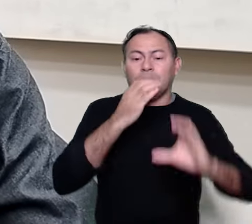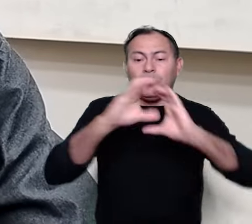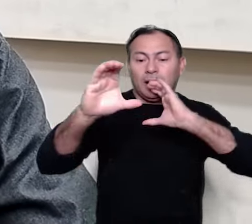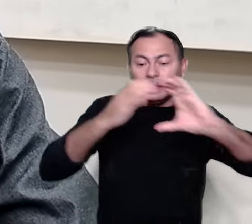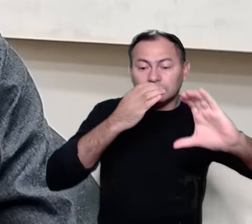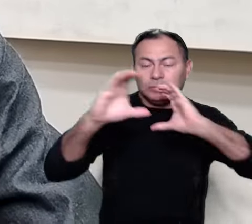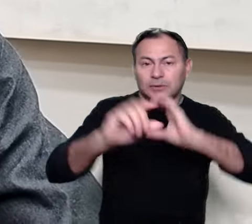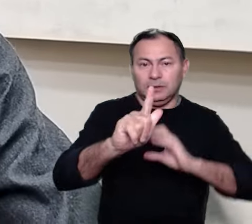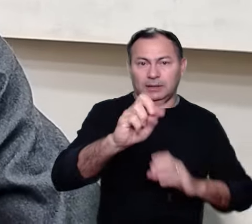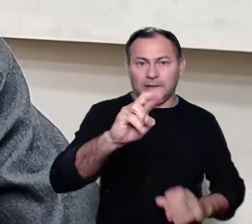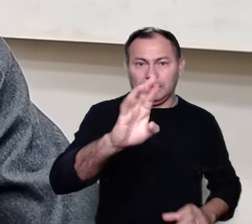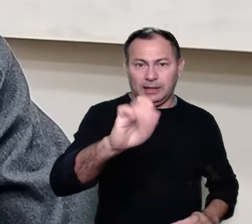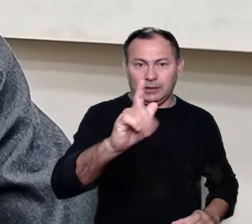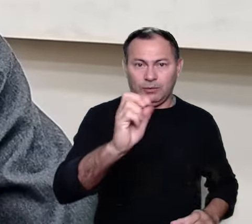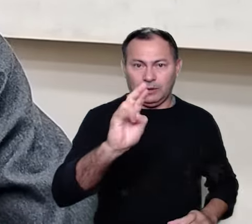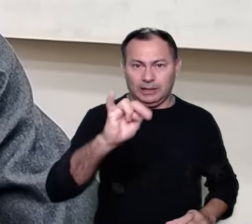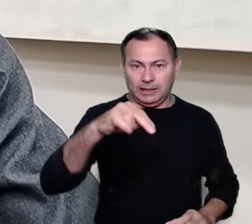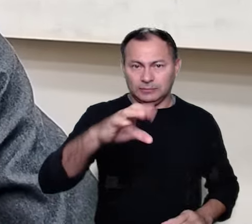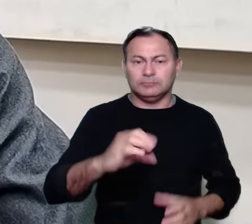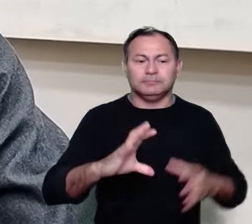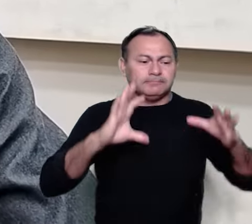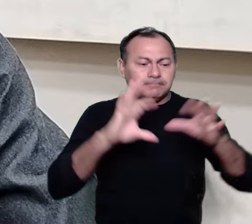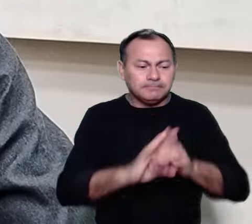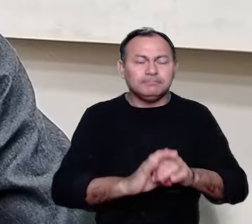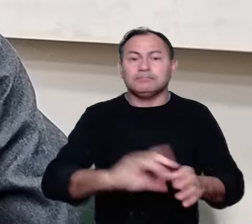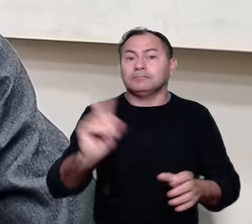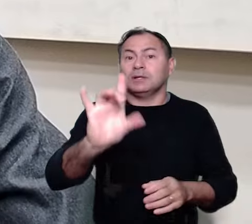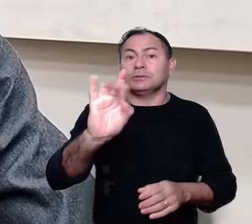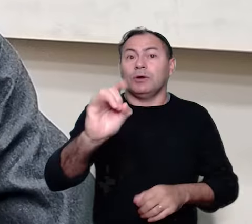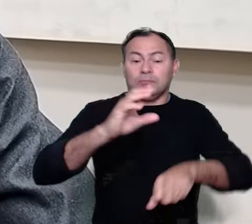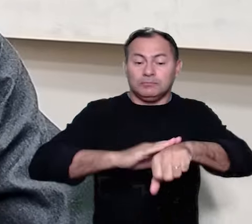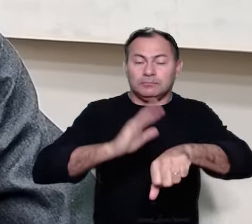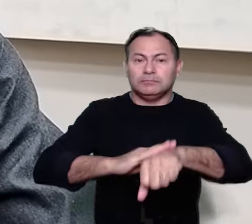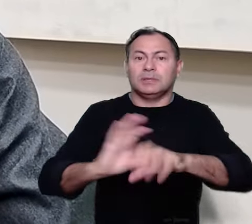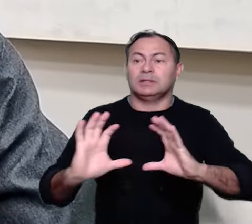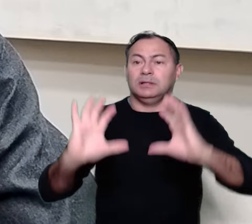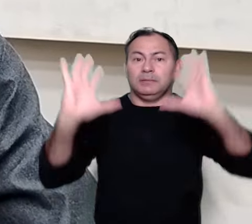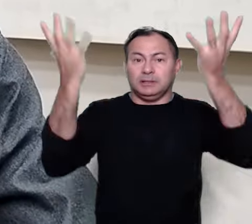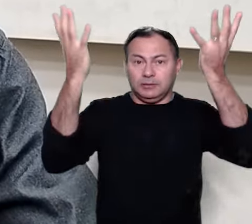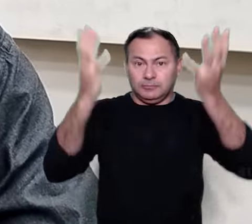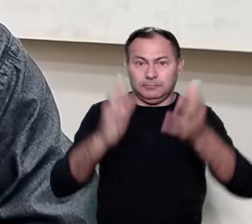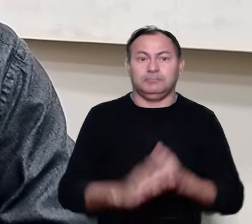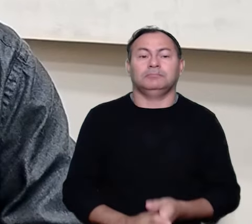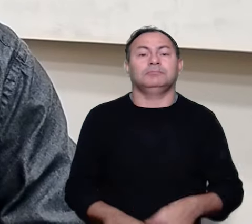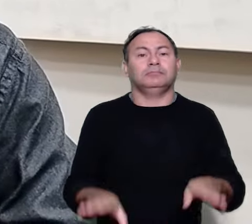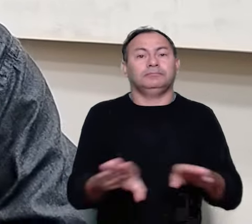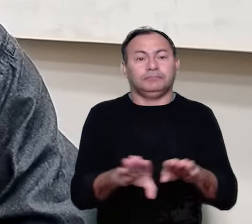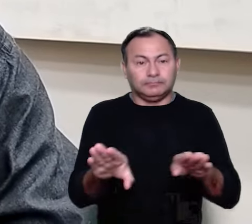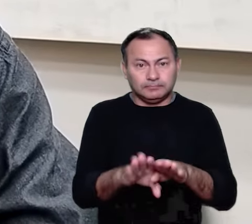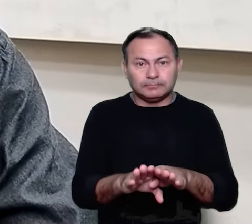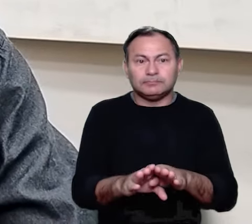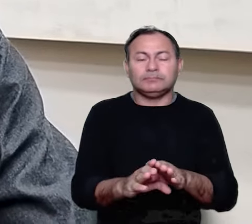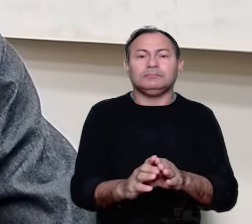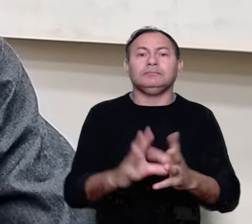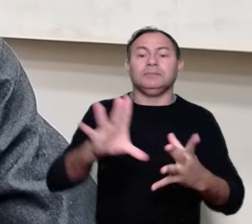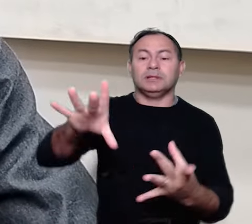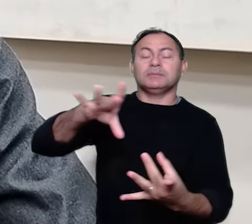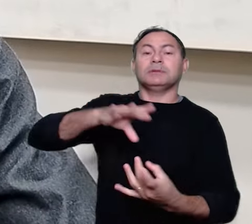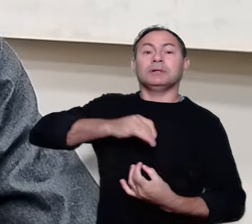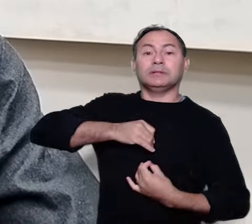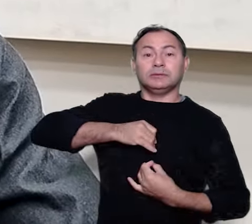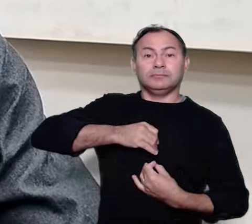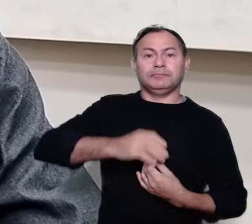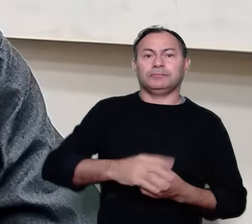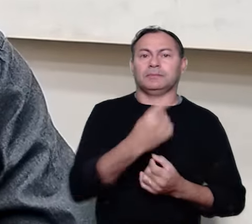Ainda, o canto gregoriano está intimamente ligado não só aos momentos da celebração, como